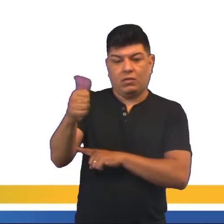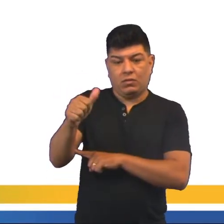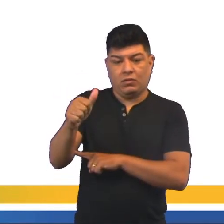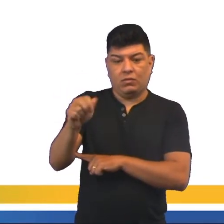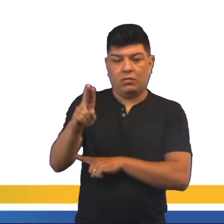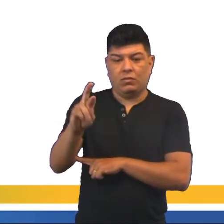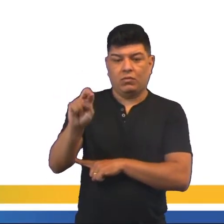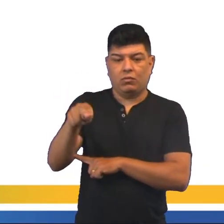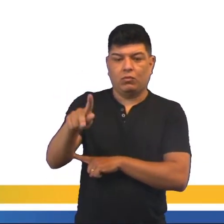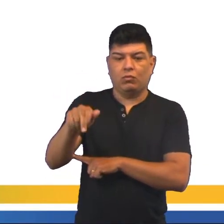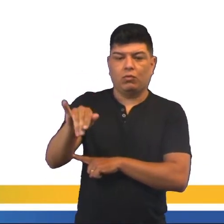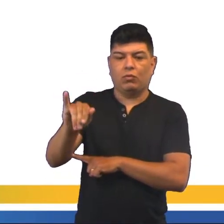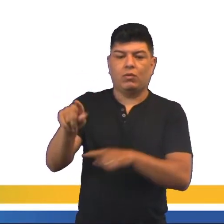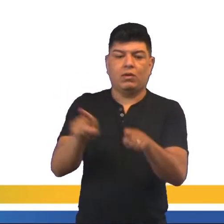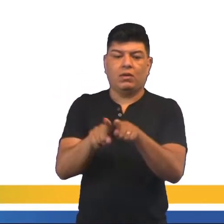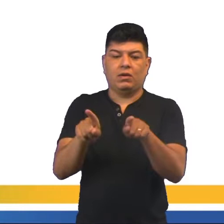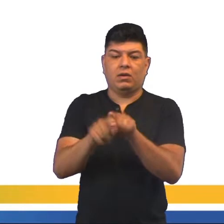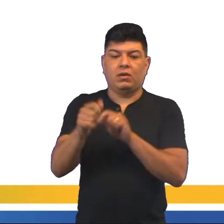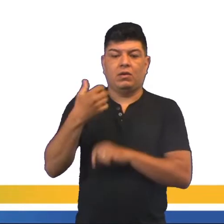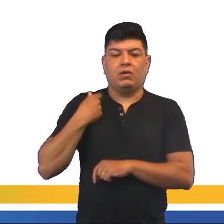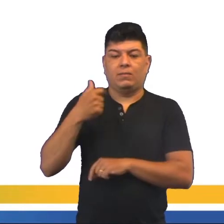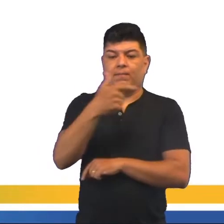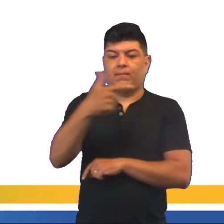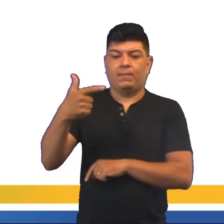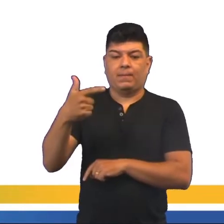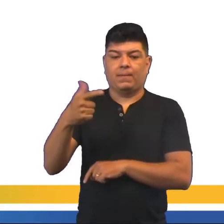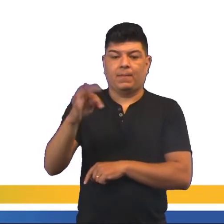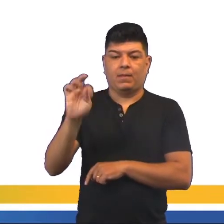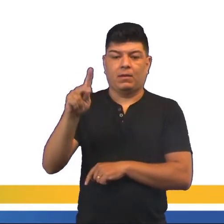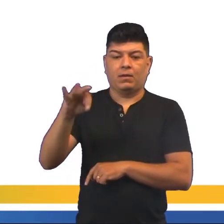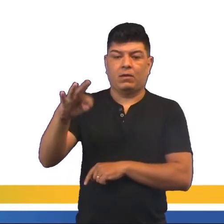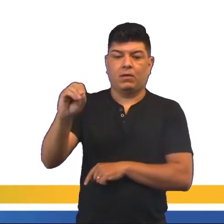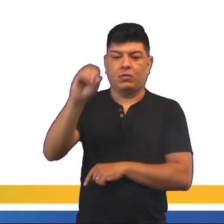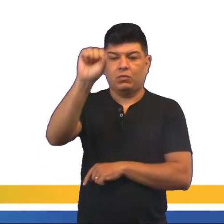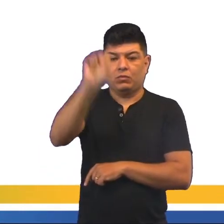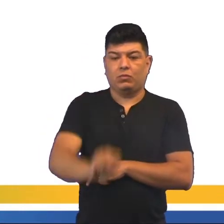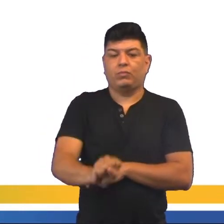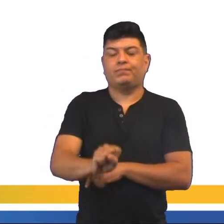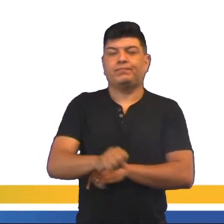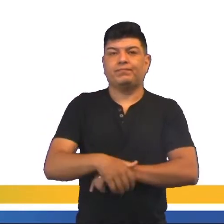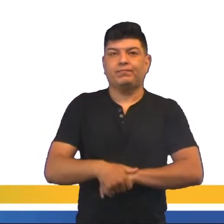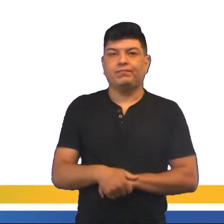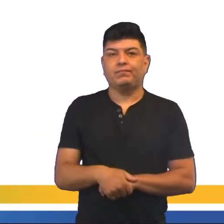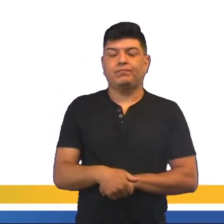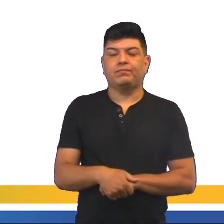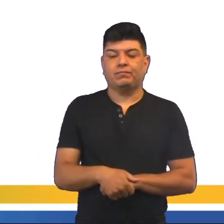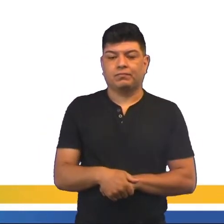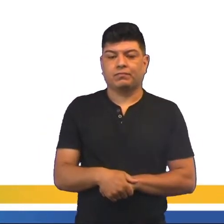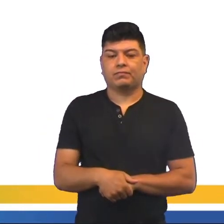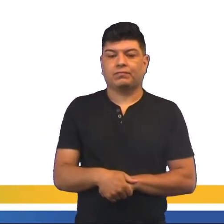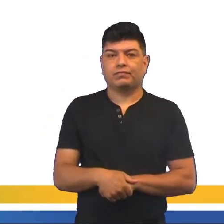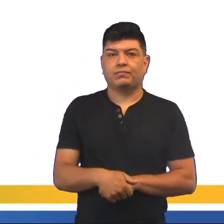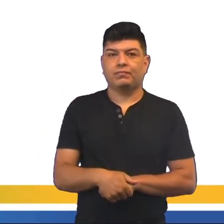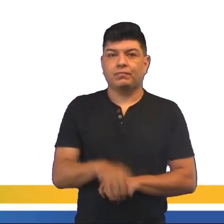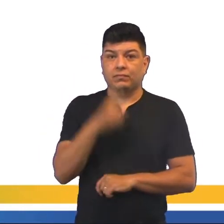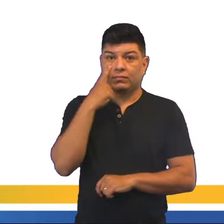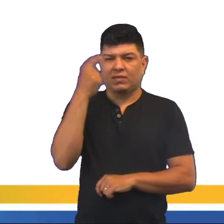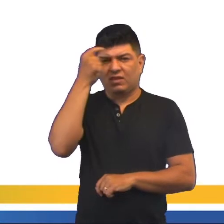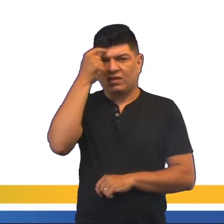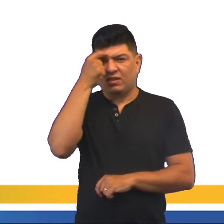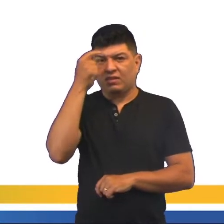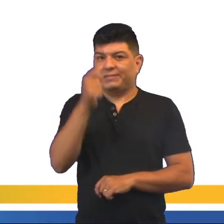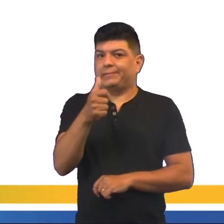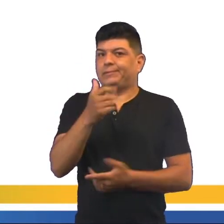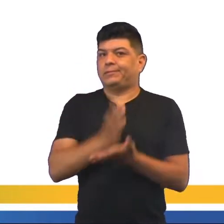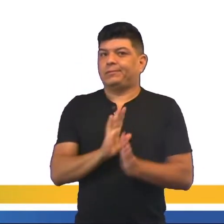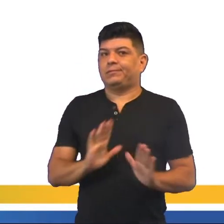do Uruguai. E número 12, finalizando, bacia hidrográfica do Atlântico Sul. Né? Você deve ter pensado, quase